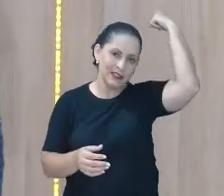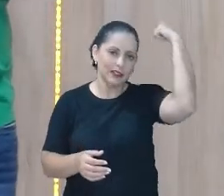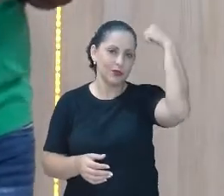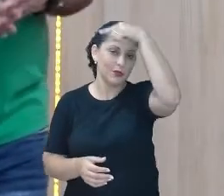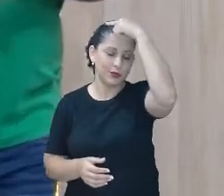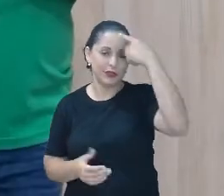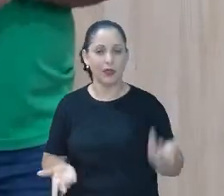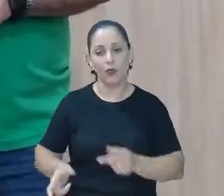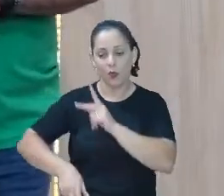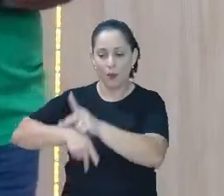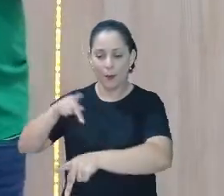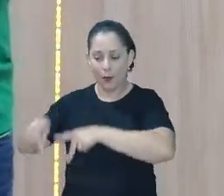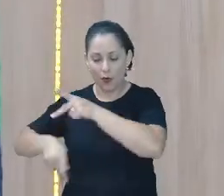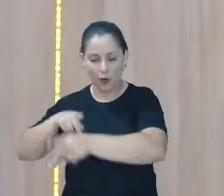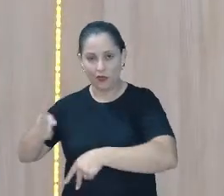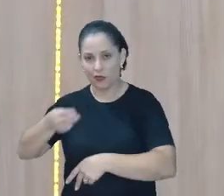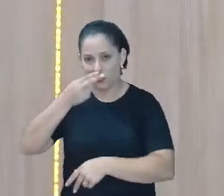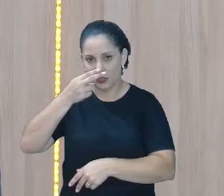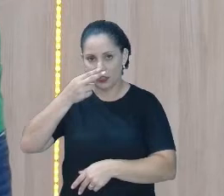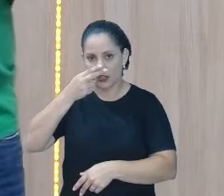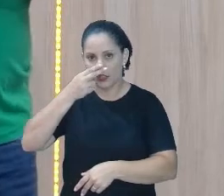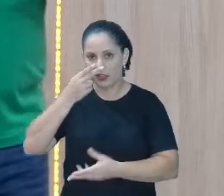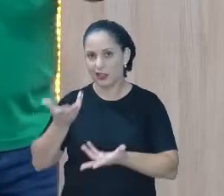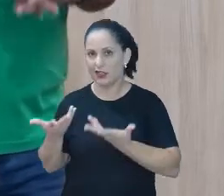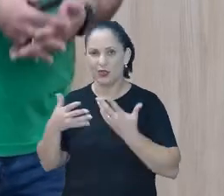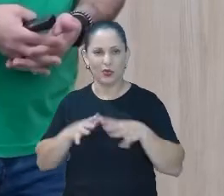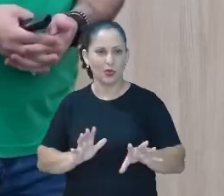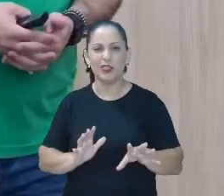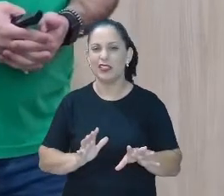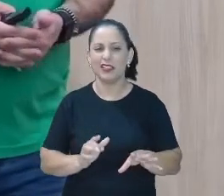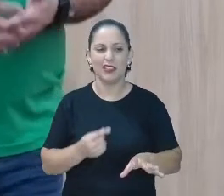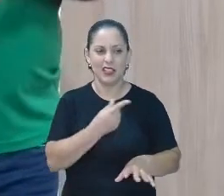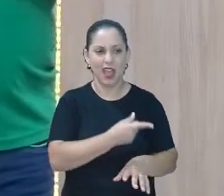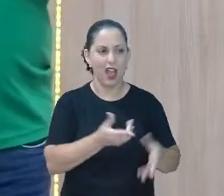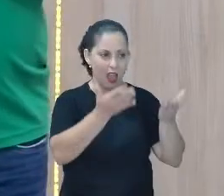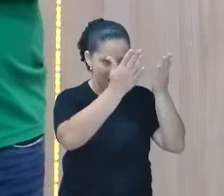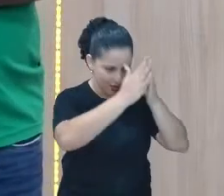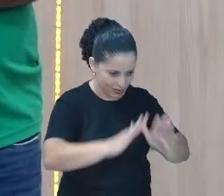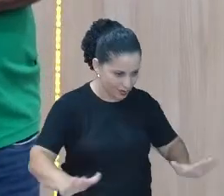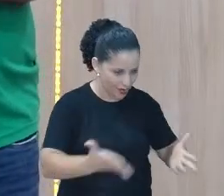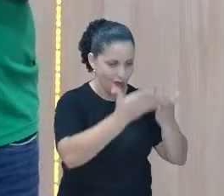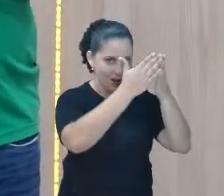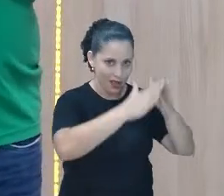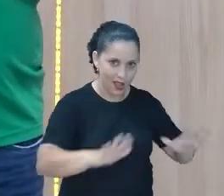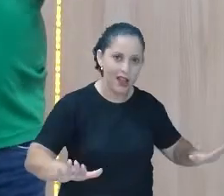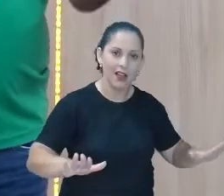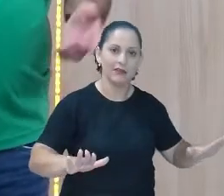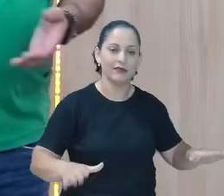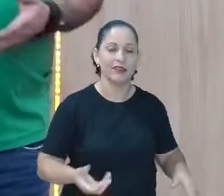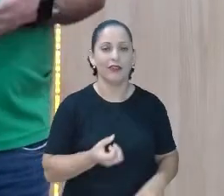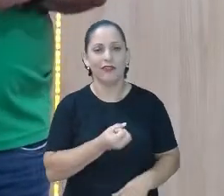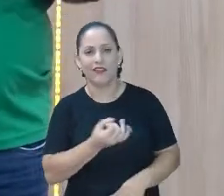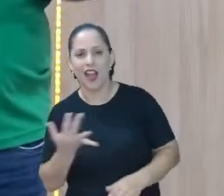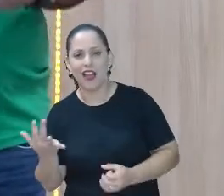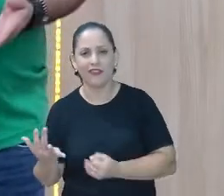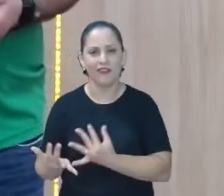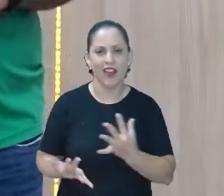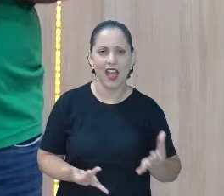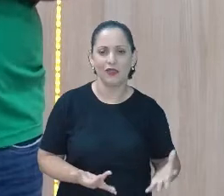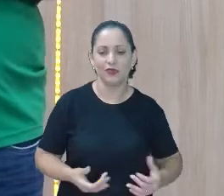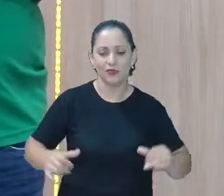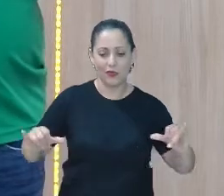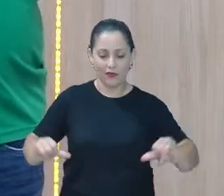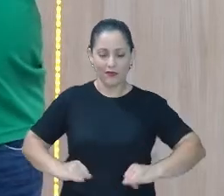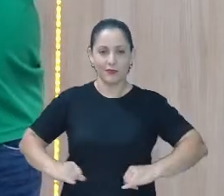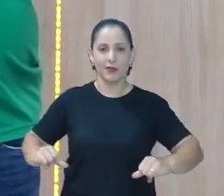a prestar culto ao imperador. E por isso eles passam a ser perseguidos. Nesse sentido, né, muitos cristãos vão ser martirizados,